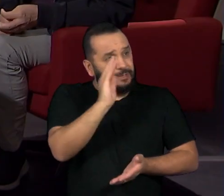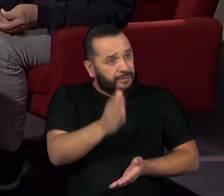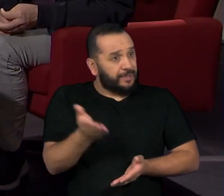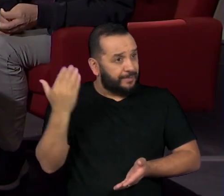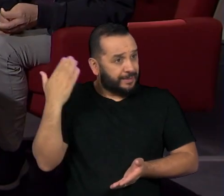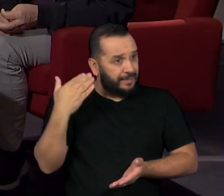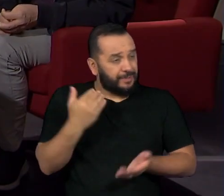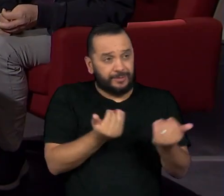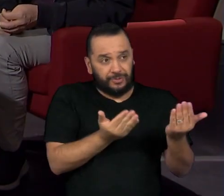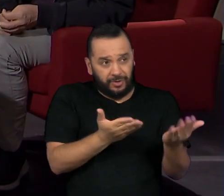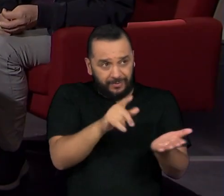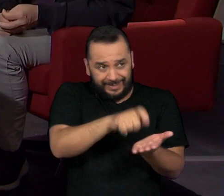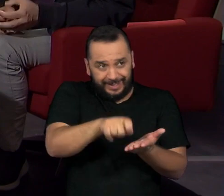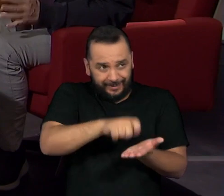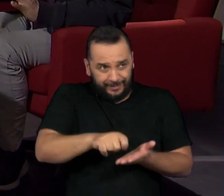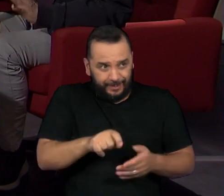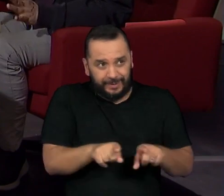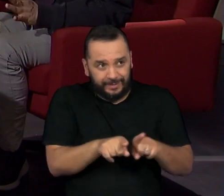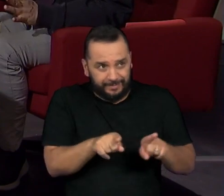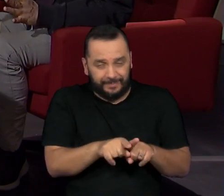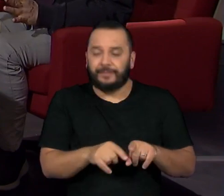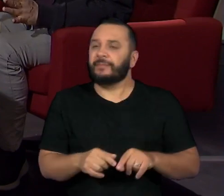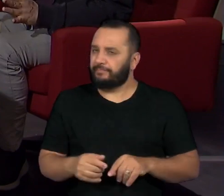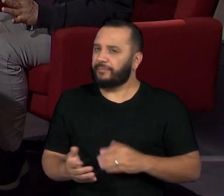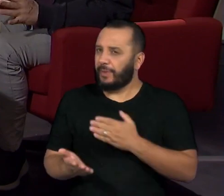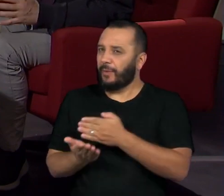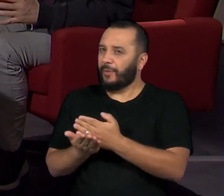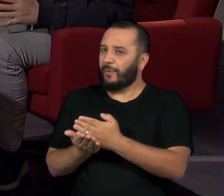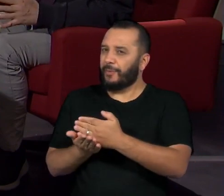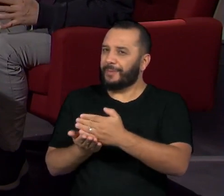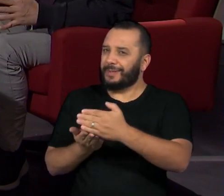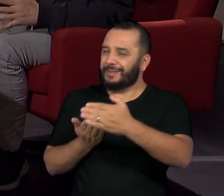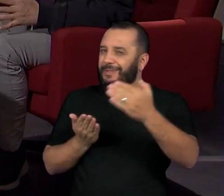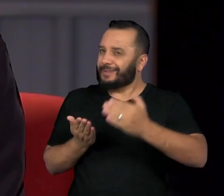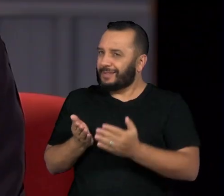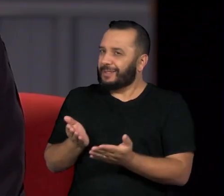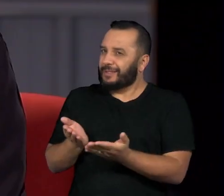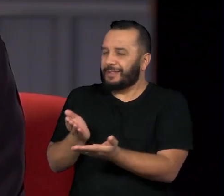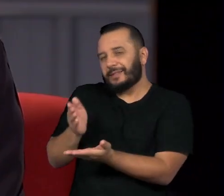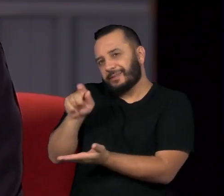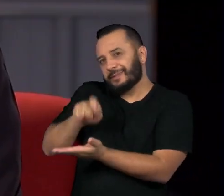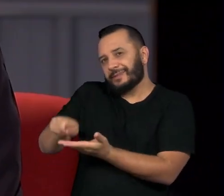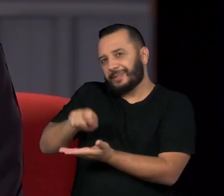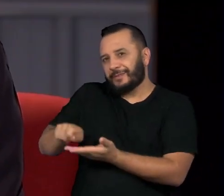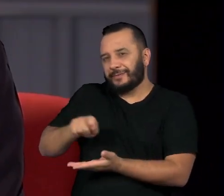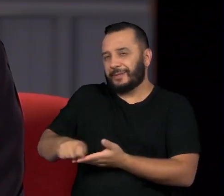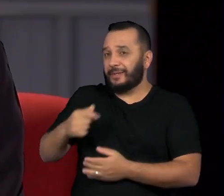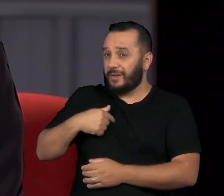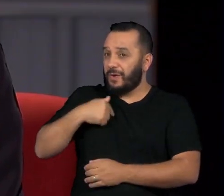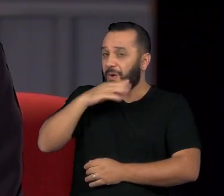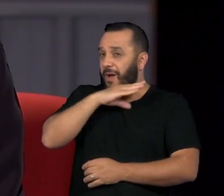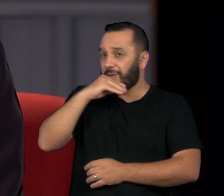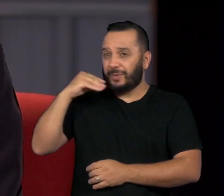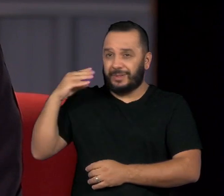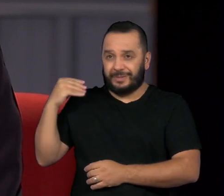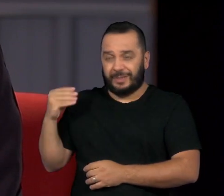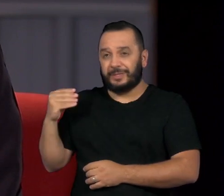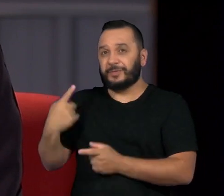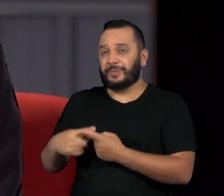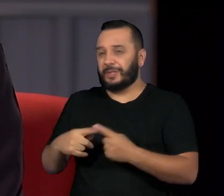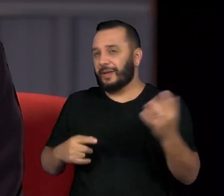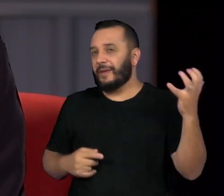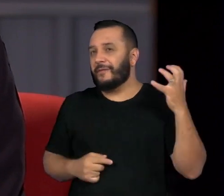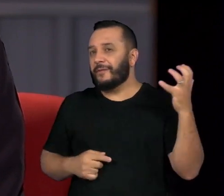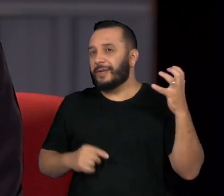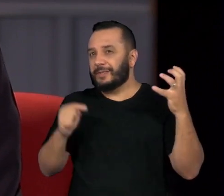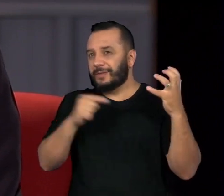quando jovem, não é isso? Exatamente. Eu comecei a escrever essa história, era adolescente ainda, muito inspirado e